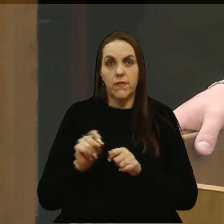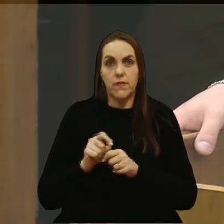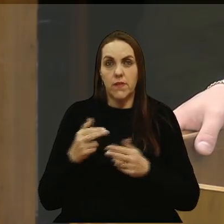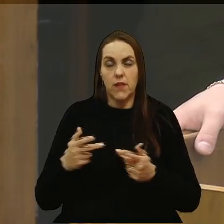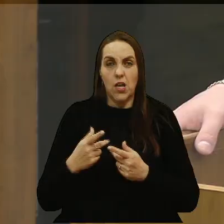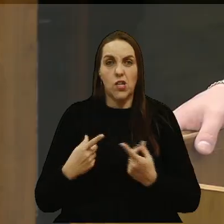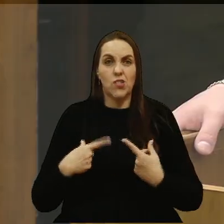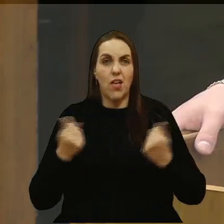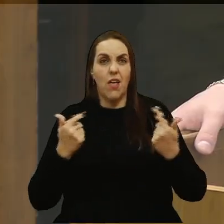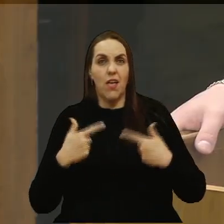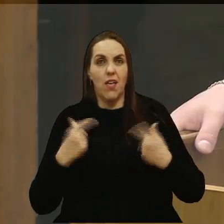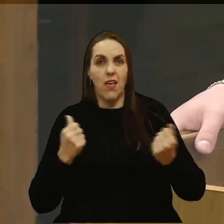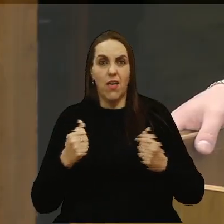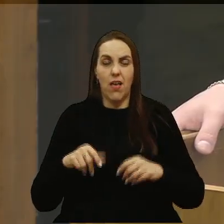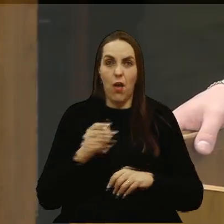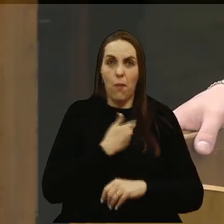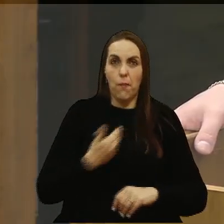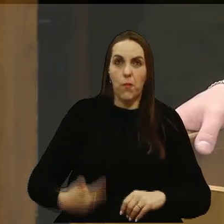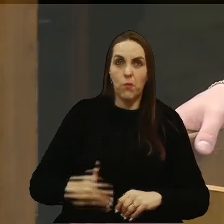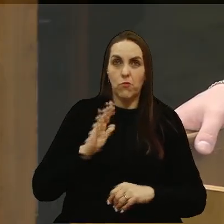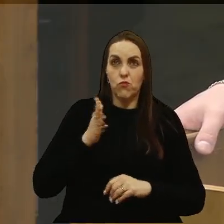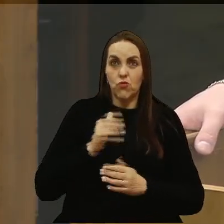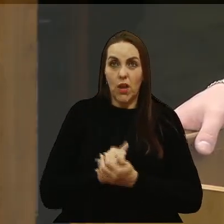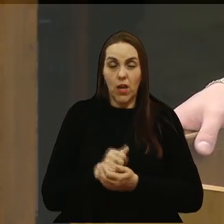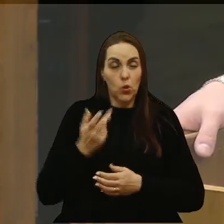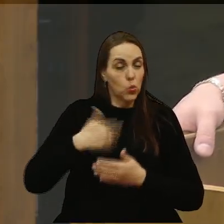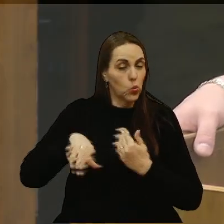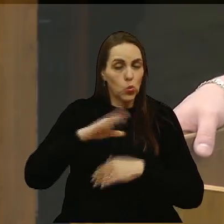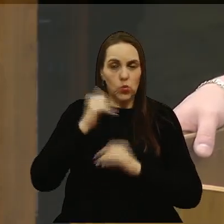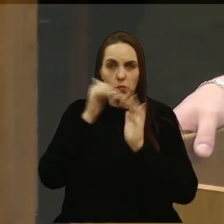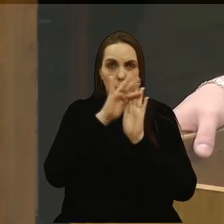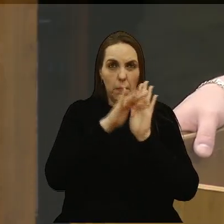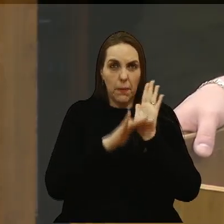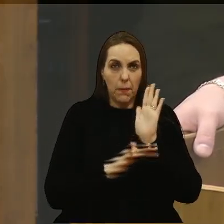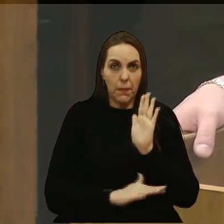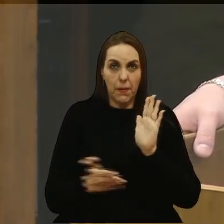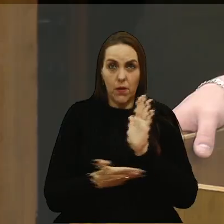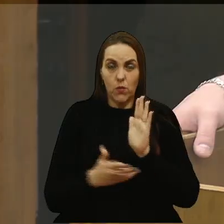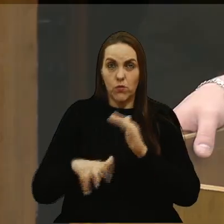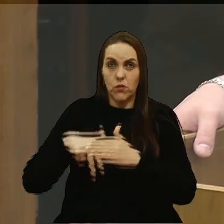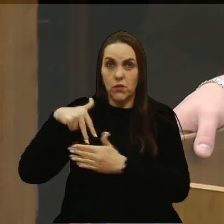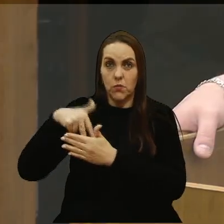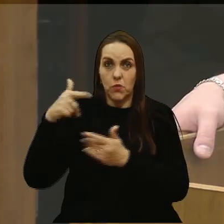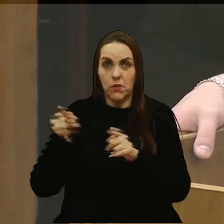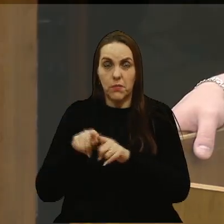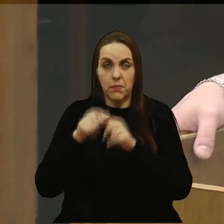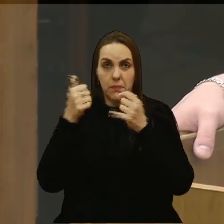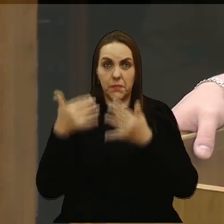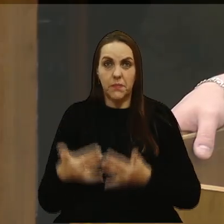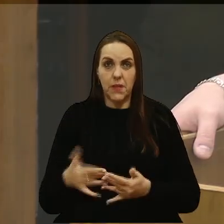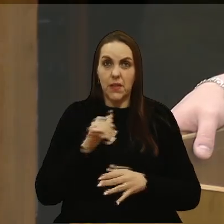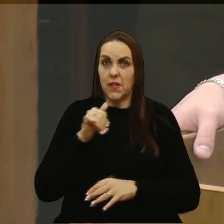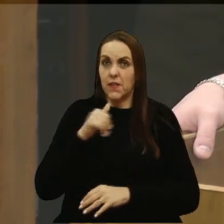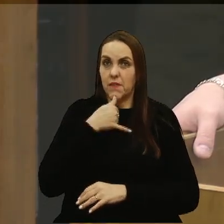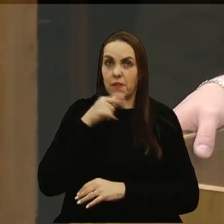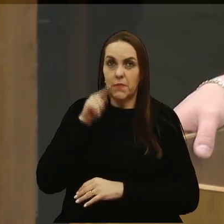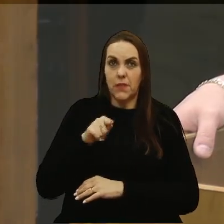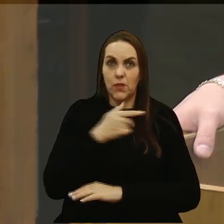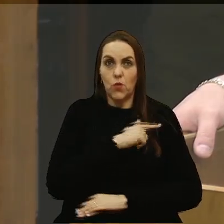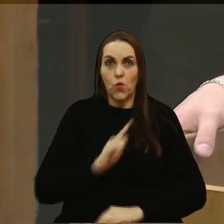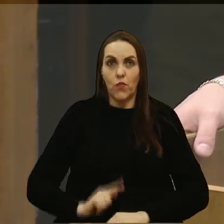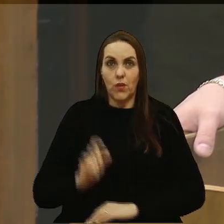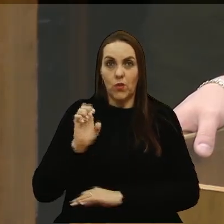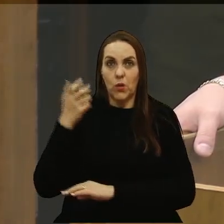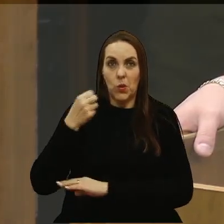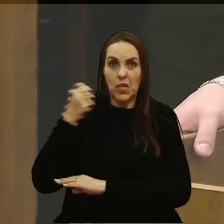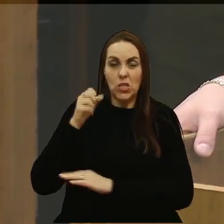dinheiro público, como tudo que eu já trouxe nessa tribuna e nessa lista que eu falei hoje, que infelizmente ele quer